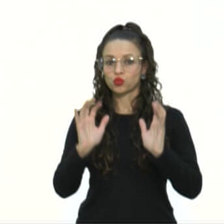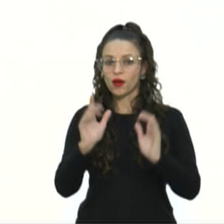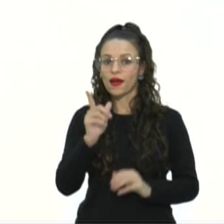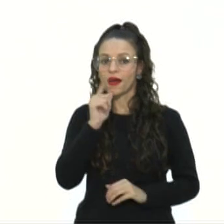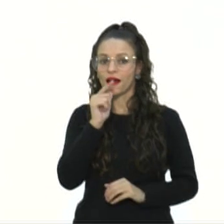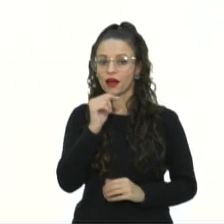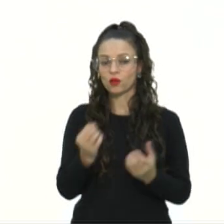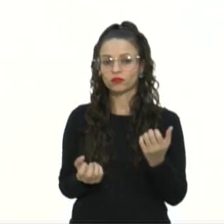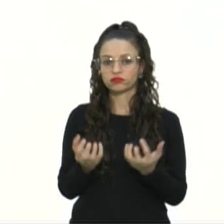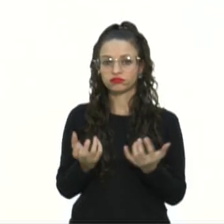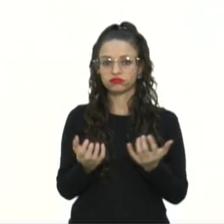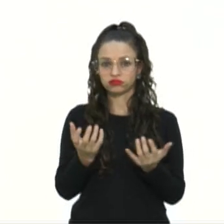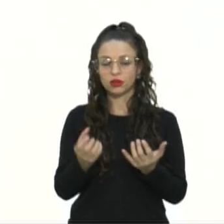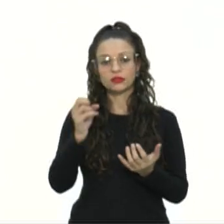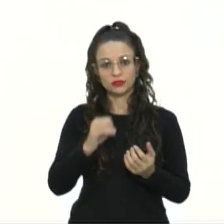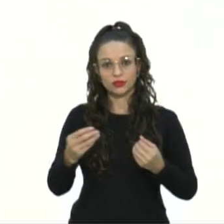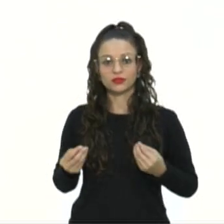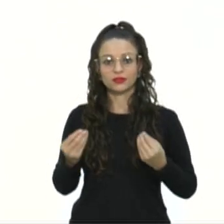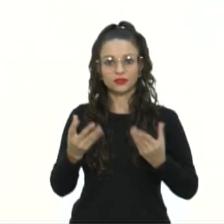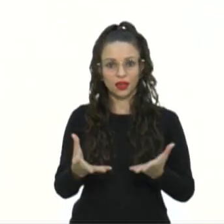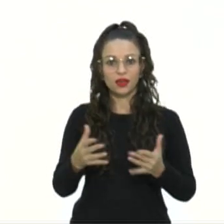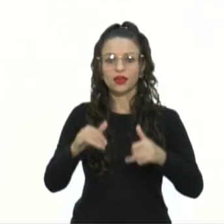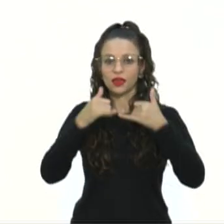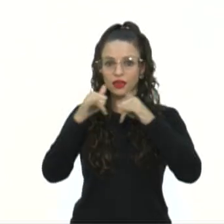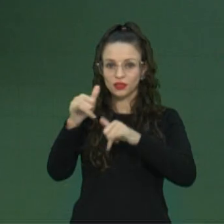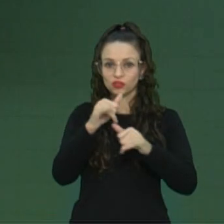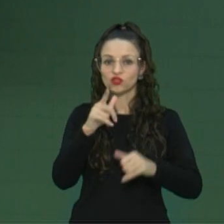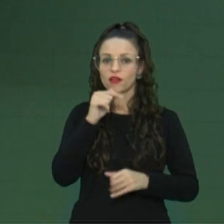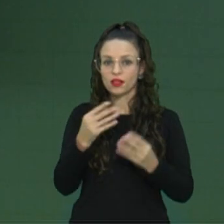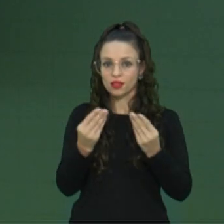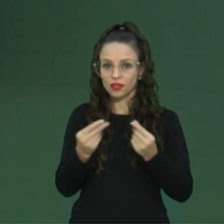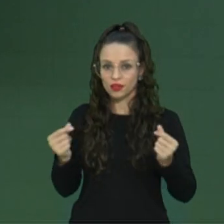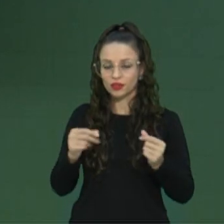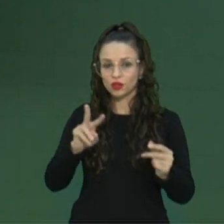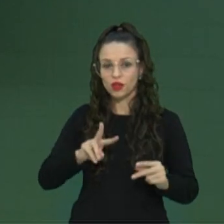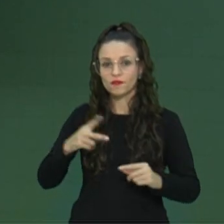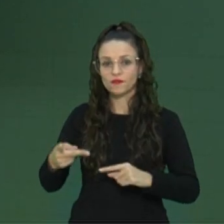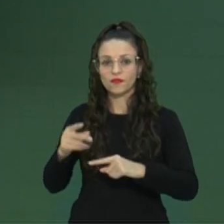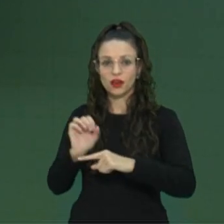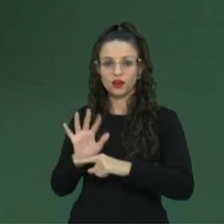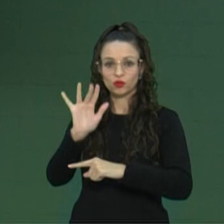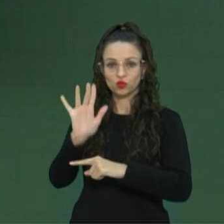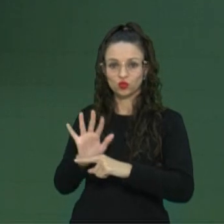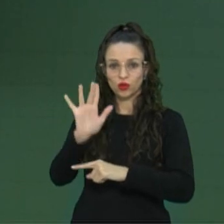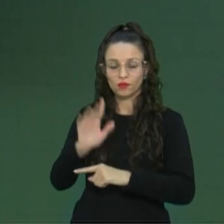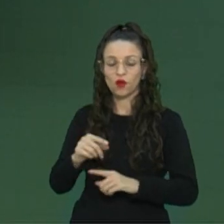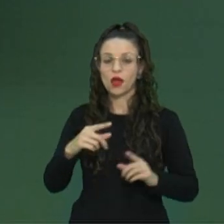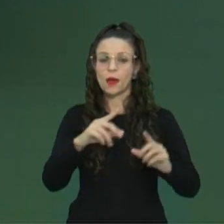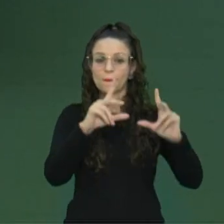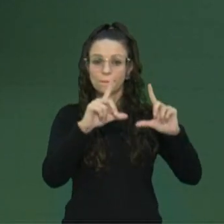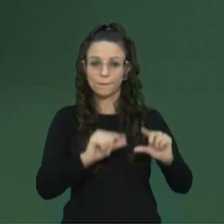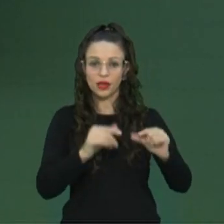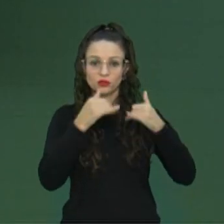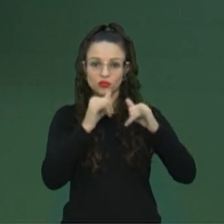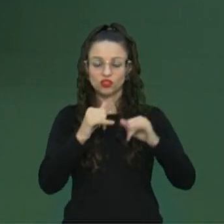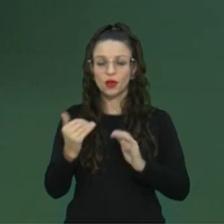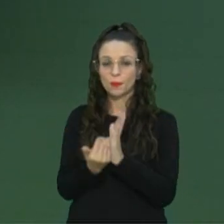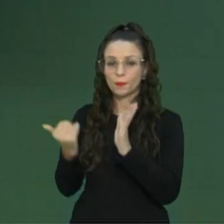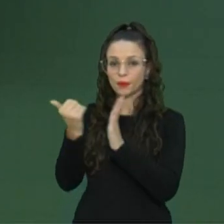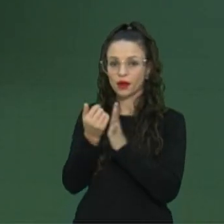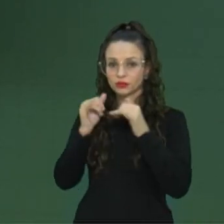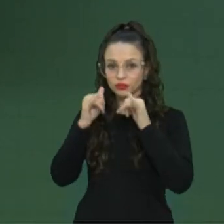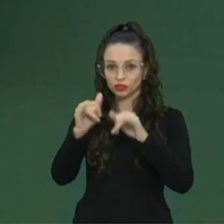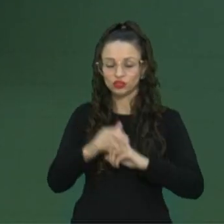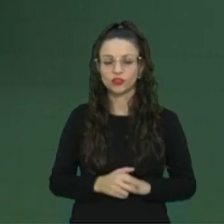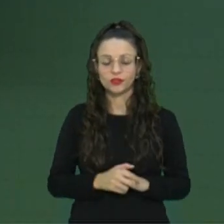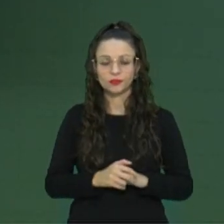que só acontece se você fornece energia, ela está no estado líquido e passa para o vapor, um estado de menos energia para um de mais energia.